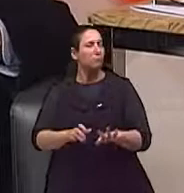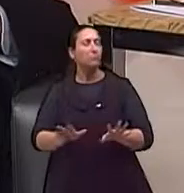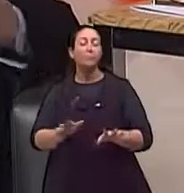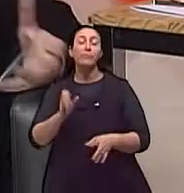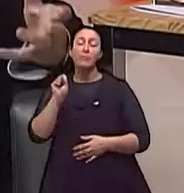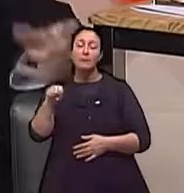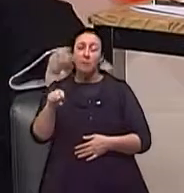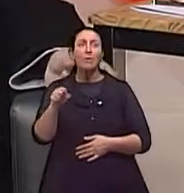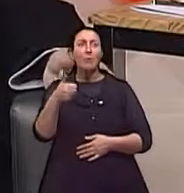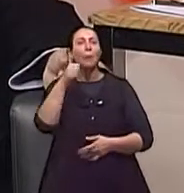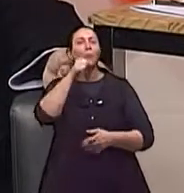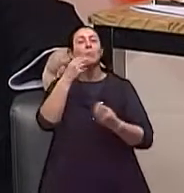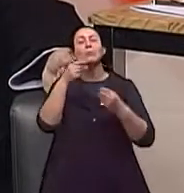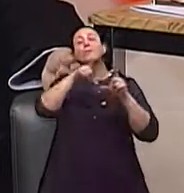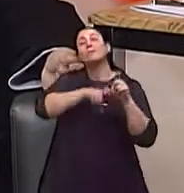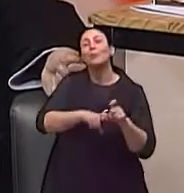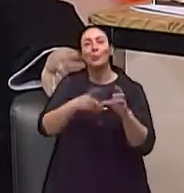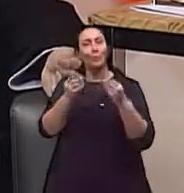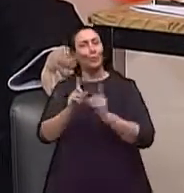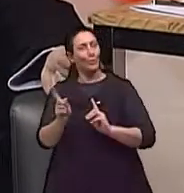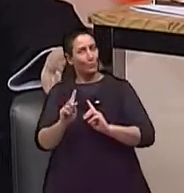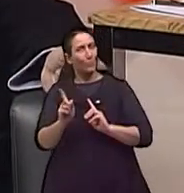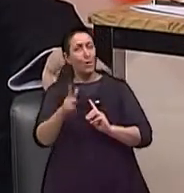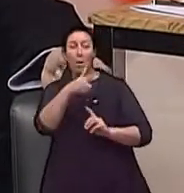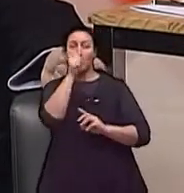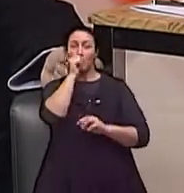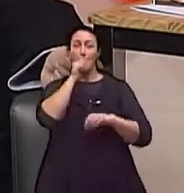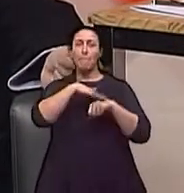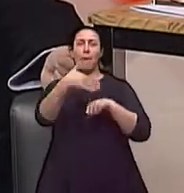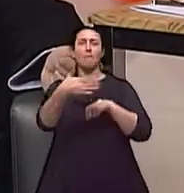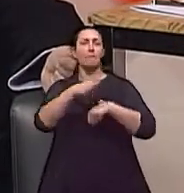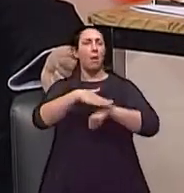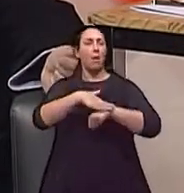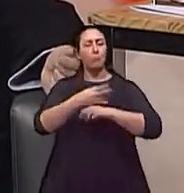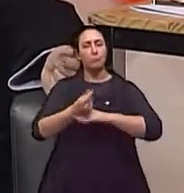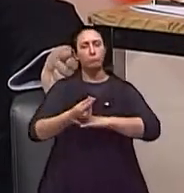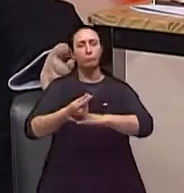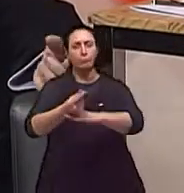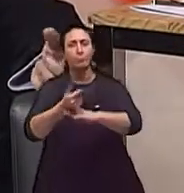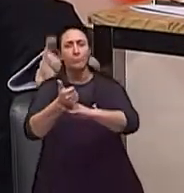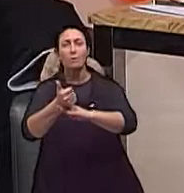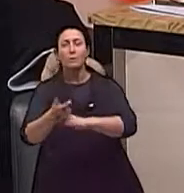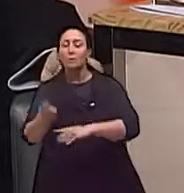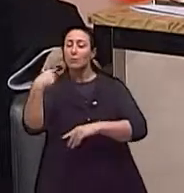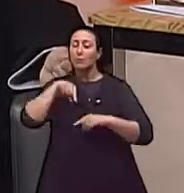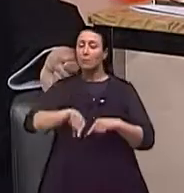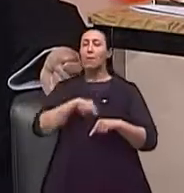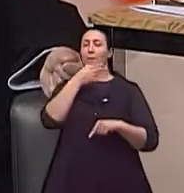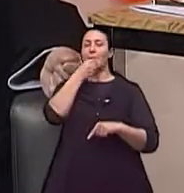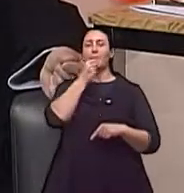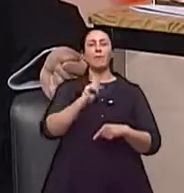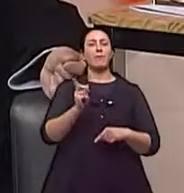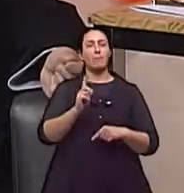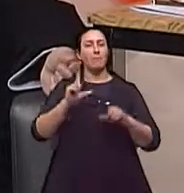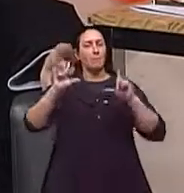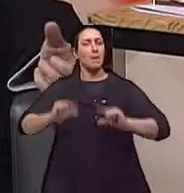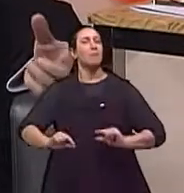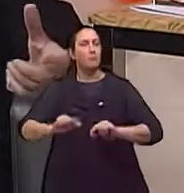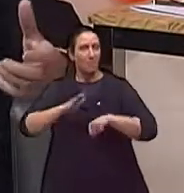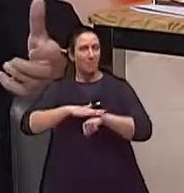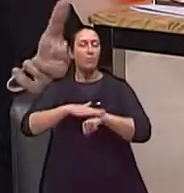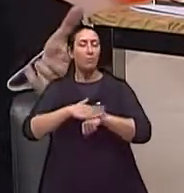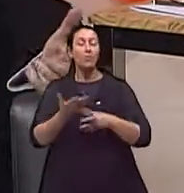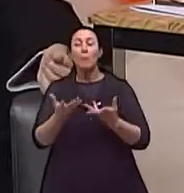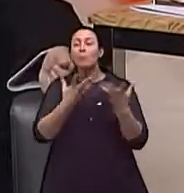mais exatamente isso que tu colocar então elá acaba durando mais então nós temos uma contingente uma contingência de